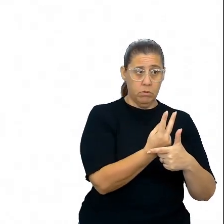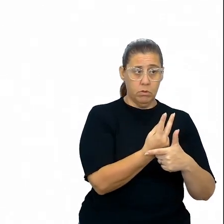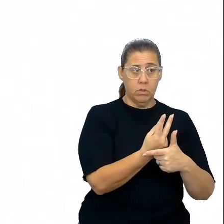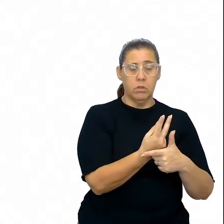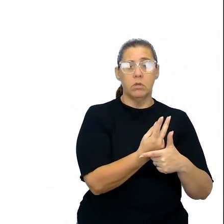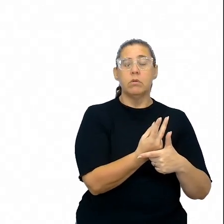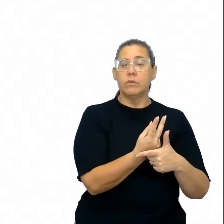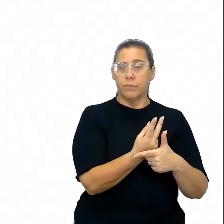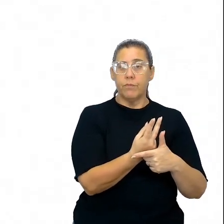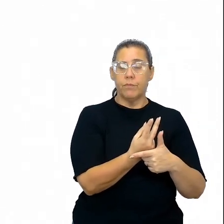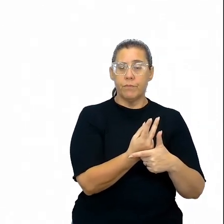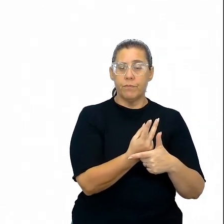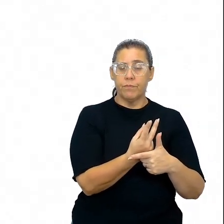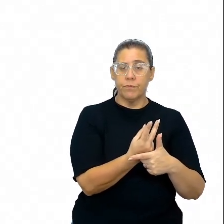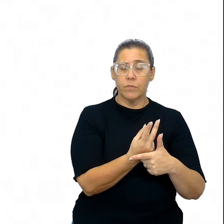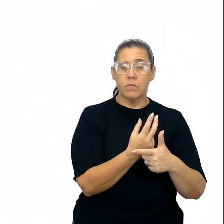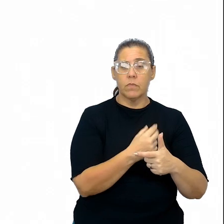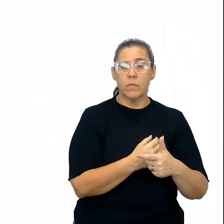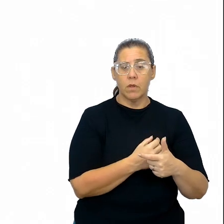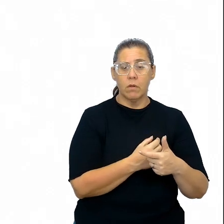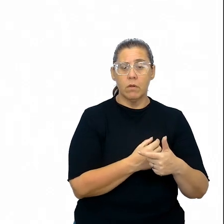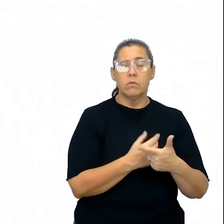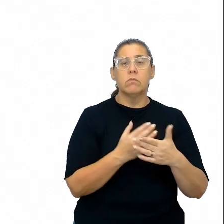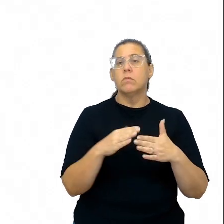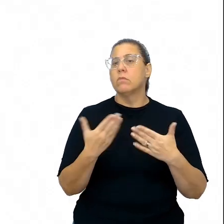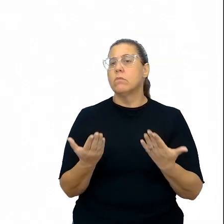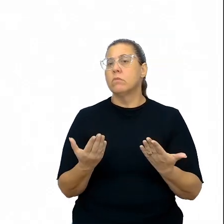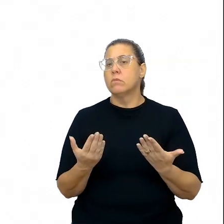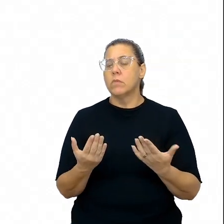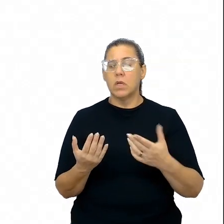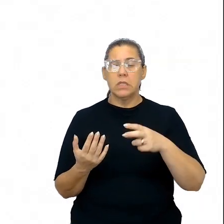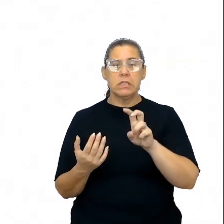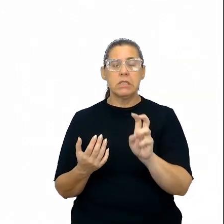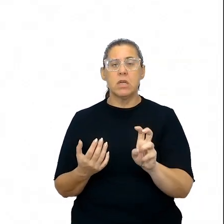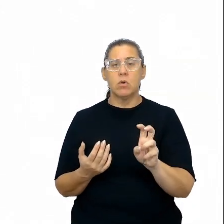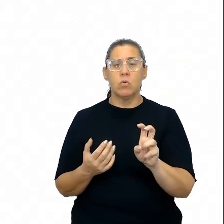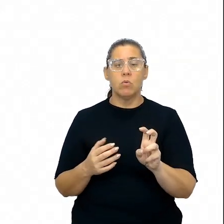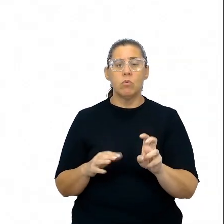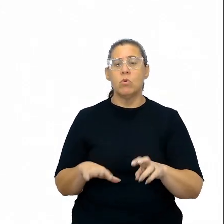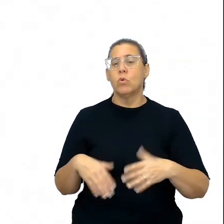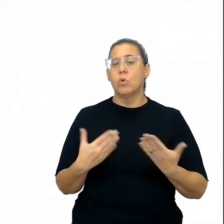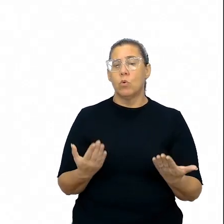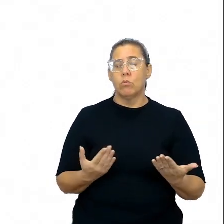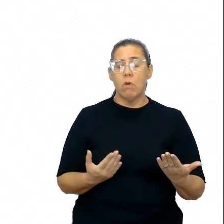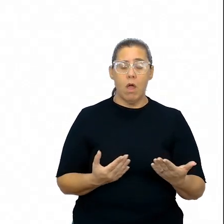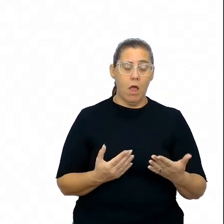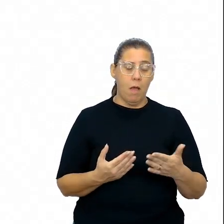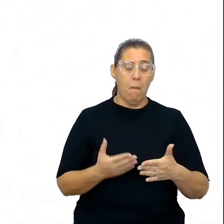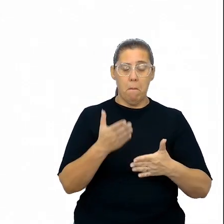Quanto que eu comi? Eu comi 2 partes, num total de 5. Então, parte toda. Eu comi